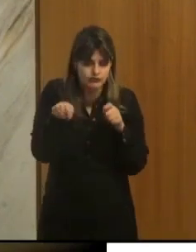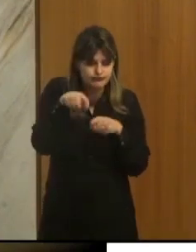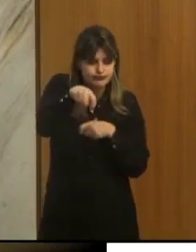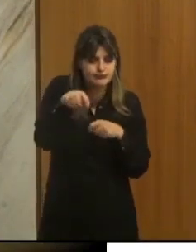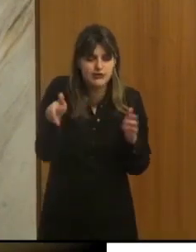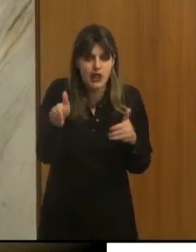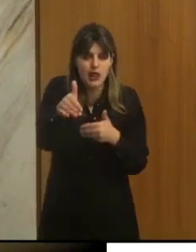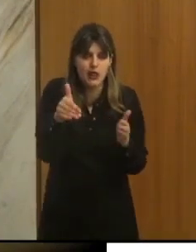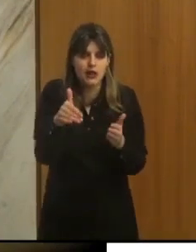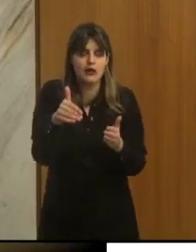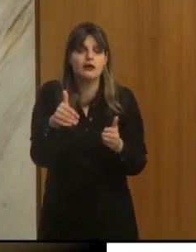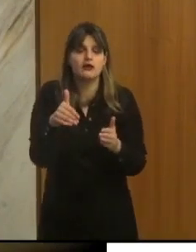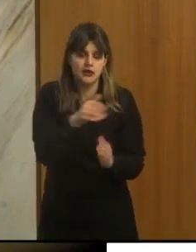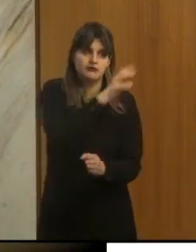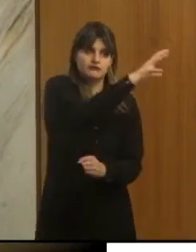recolhidas a imagem